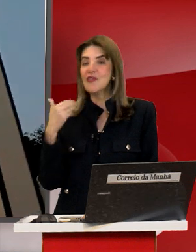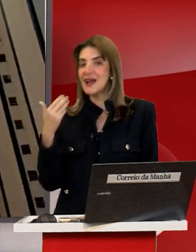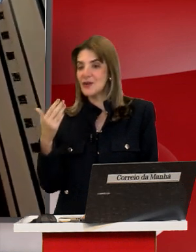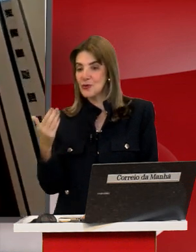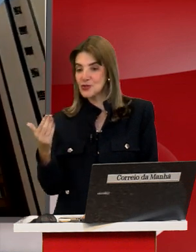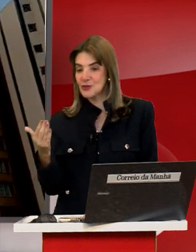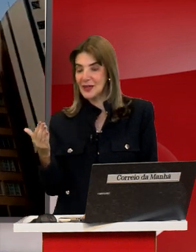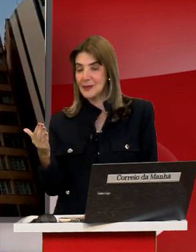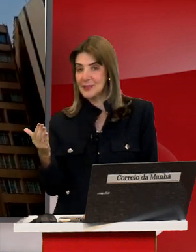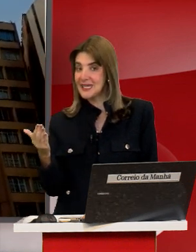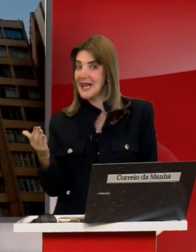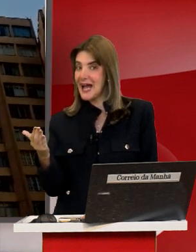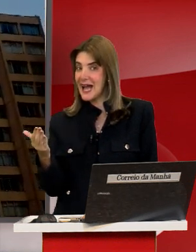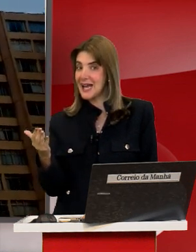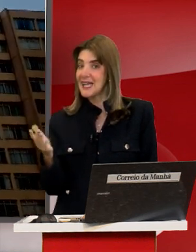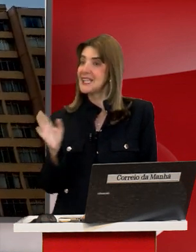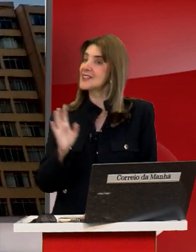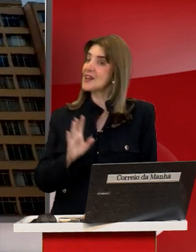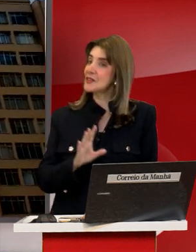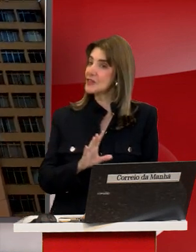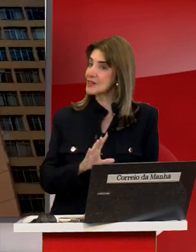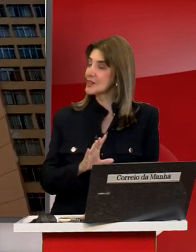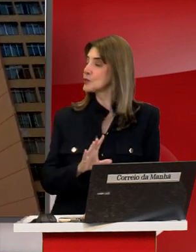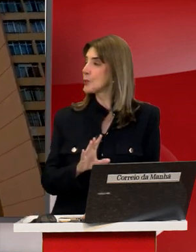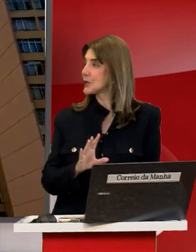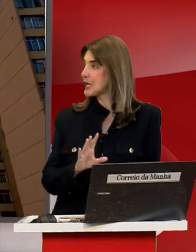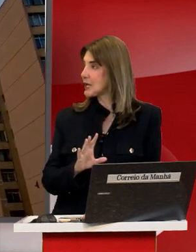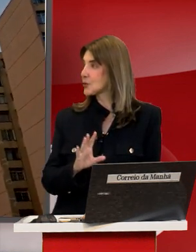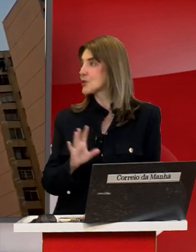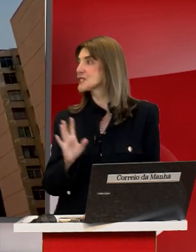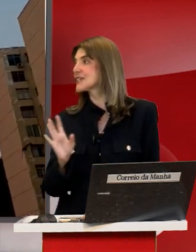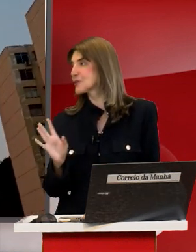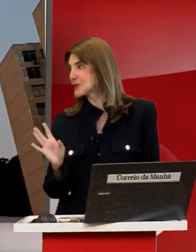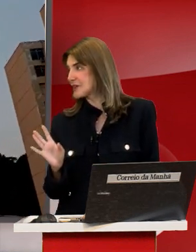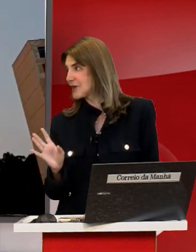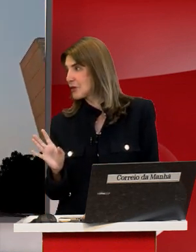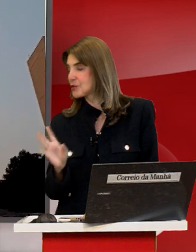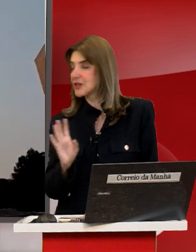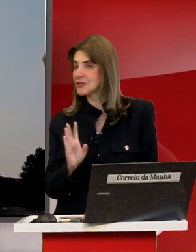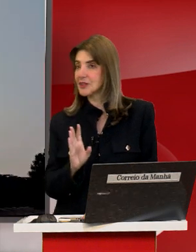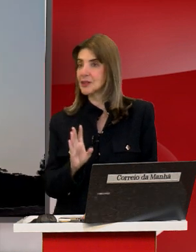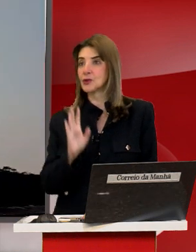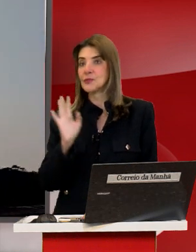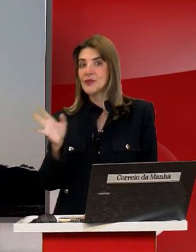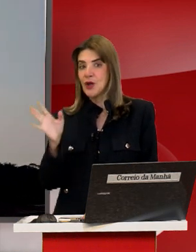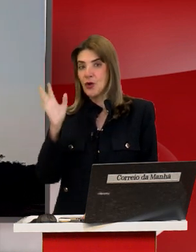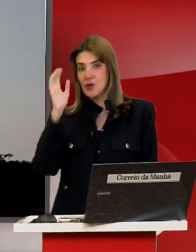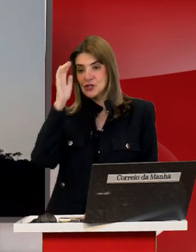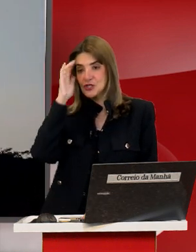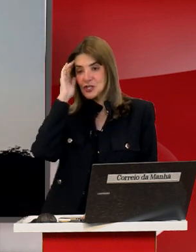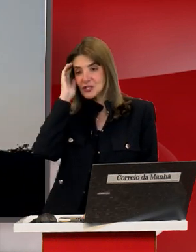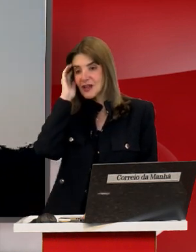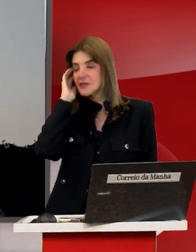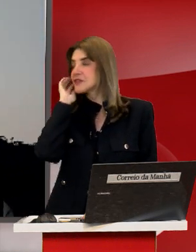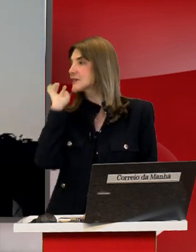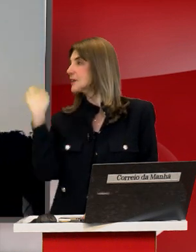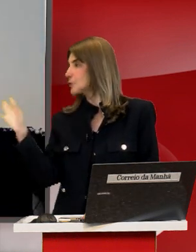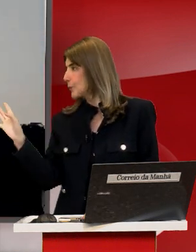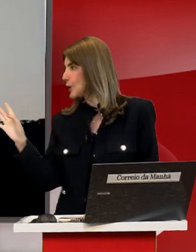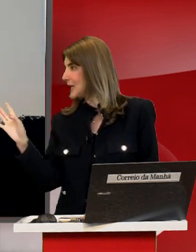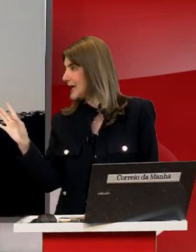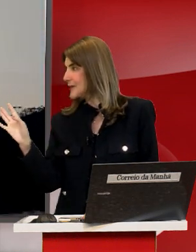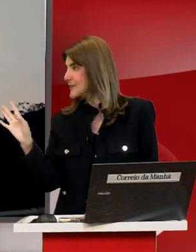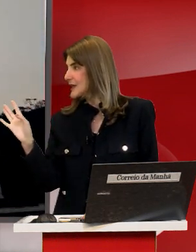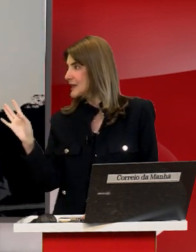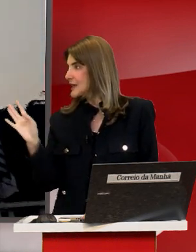sol vai continuar a brilhar e tava aventando um pouquinho coisa que não tava ontem ventando hoje já estava ventando